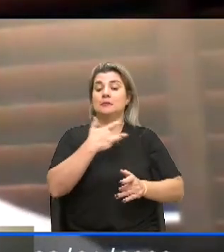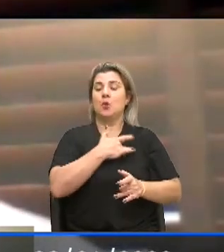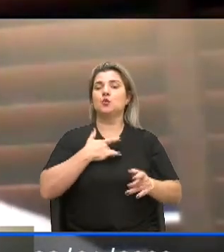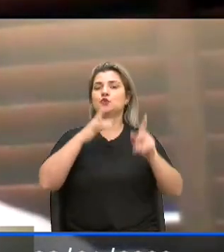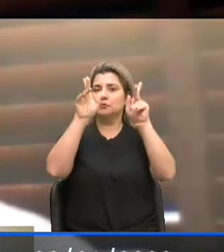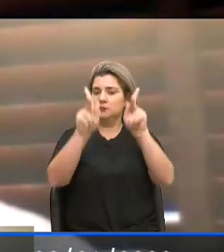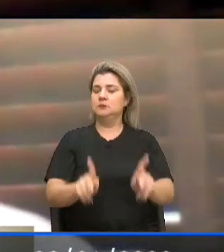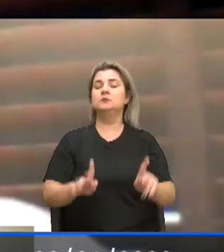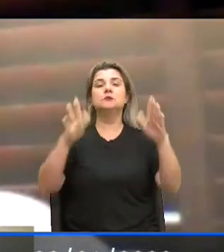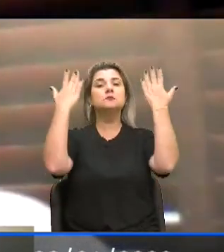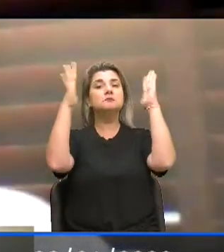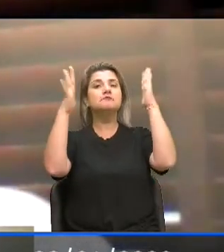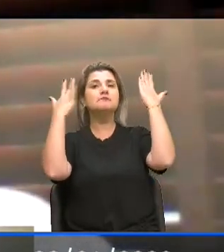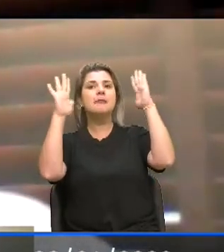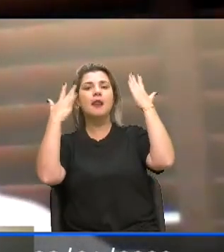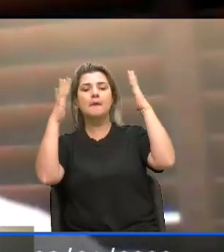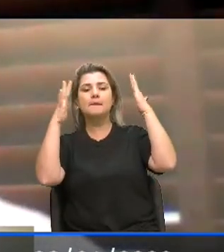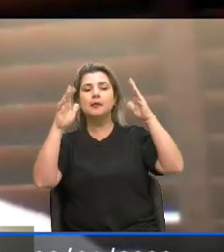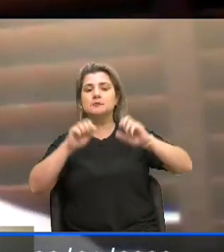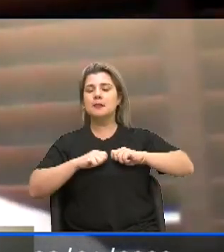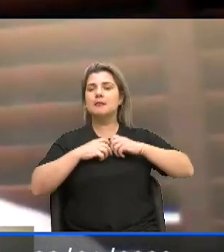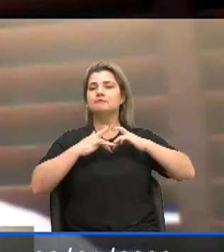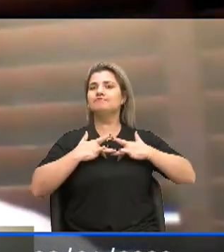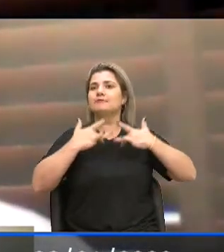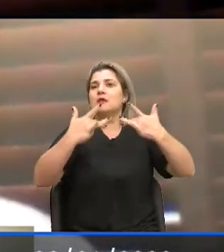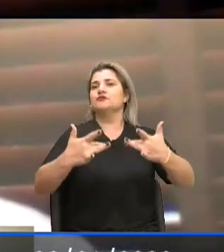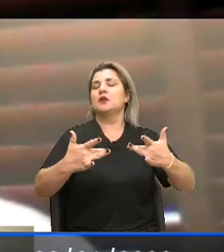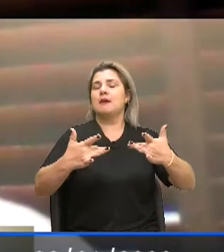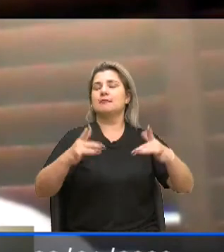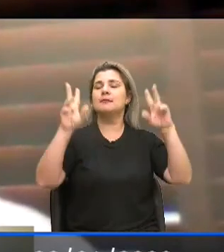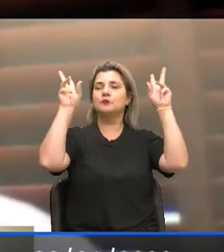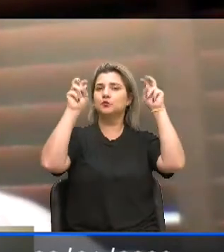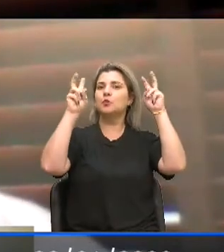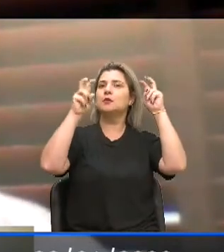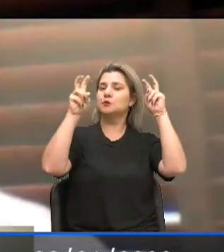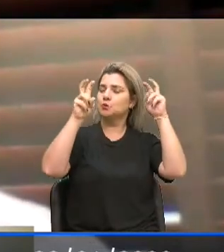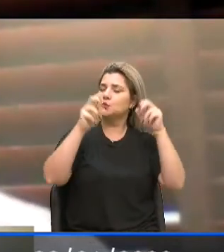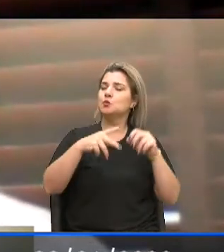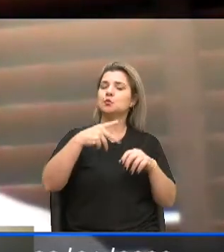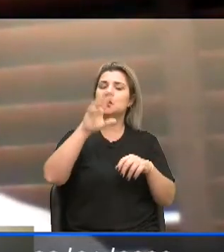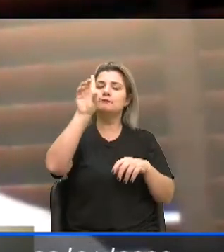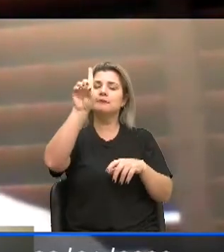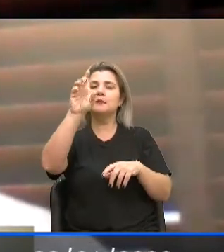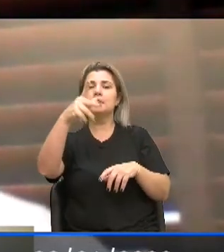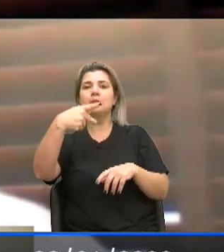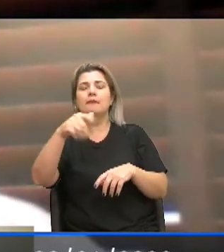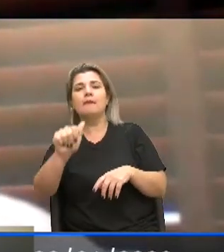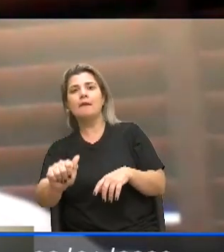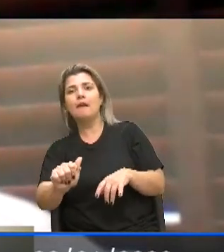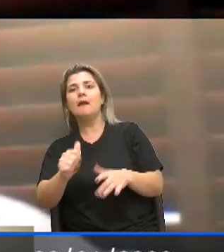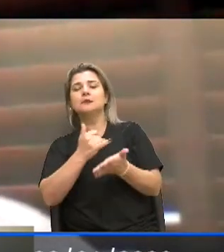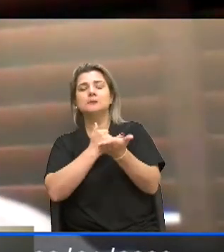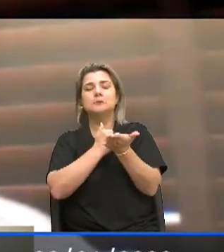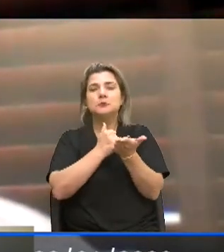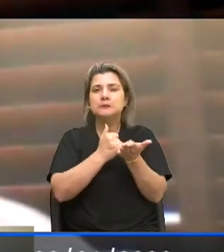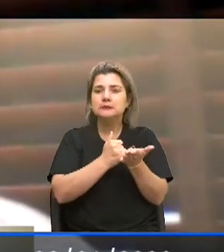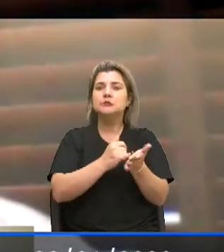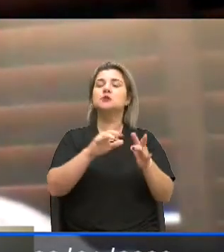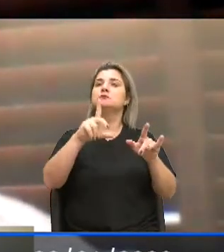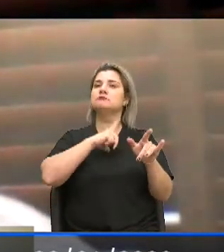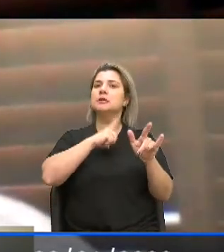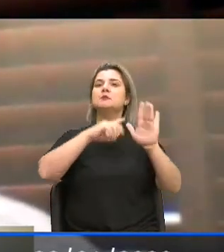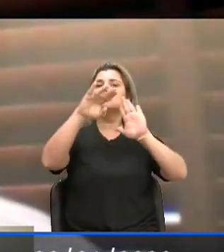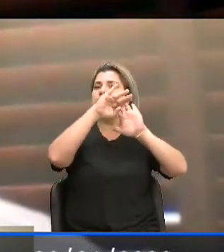iniciativa e a sua dedicação a esse tema. A BPA, desde o início, o presidente Turra já falou, nós temos protocolos que